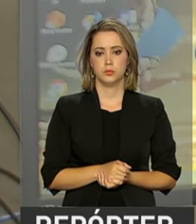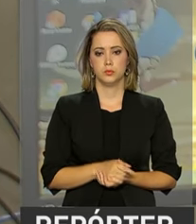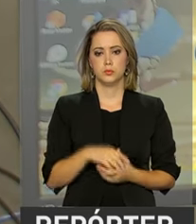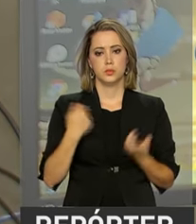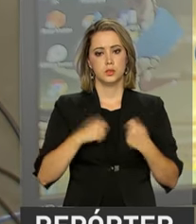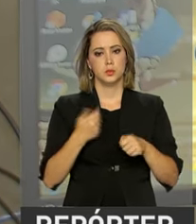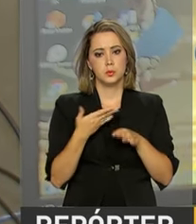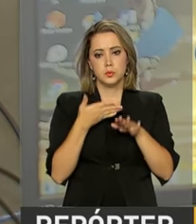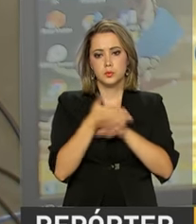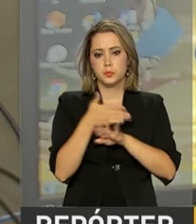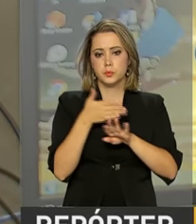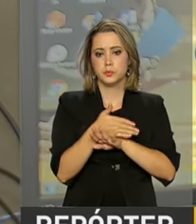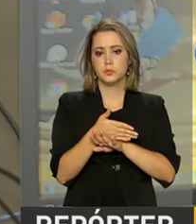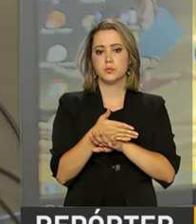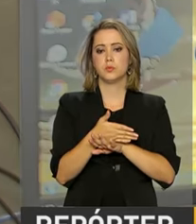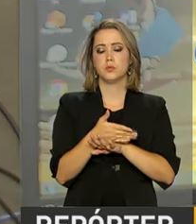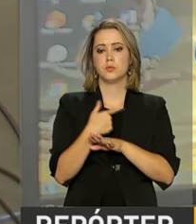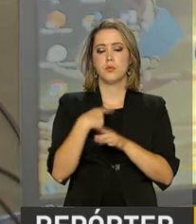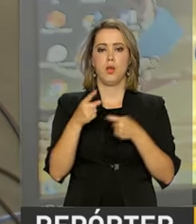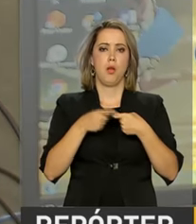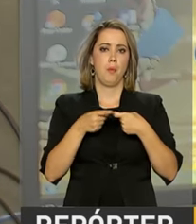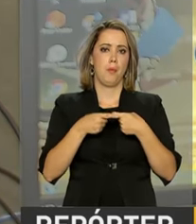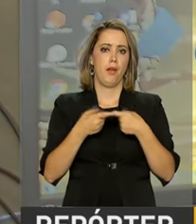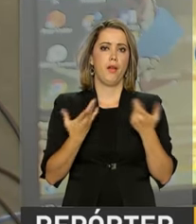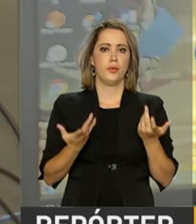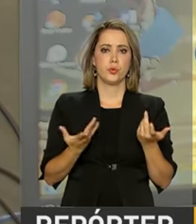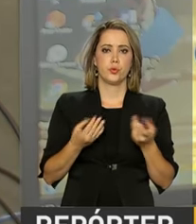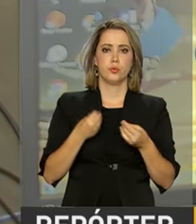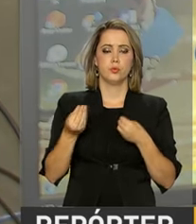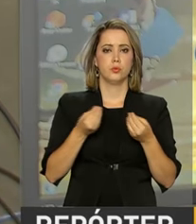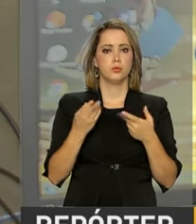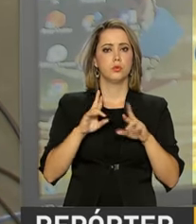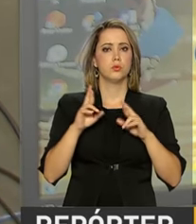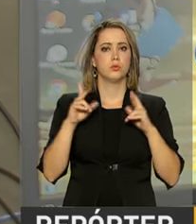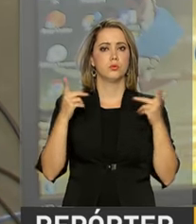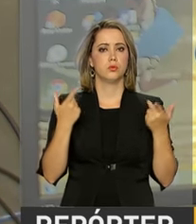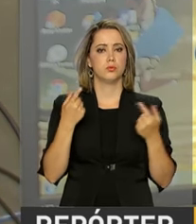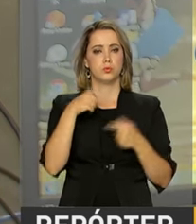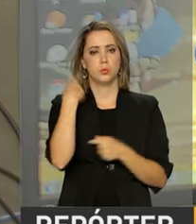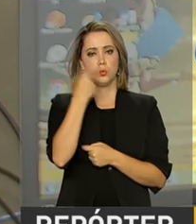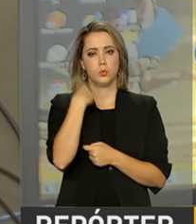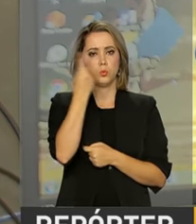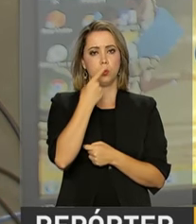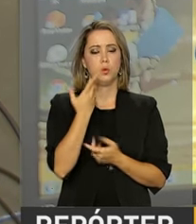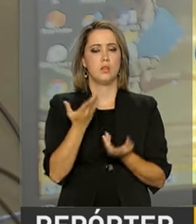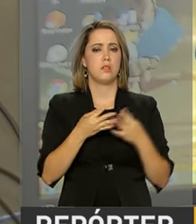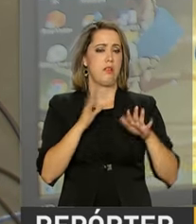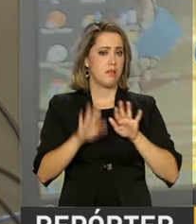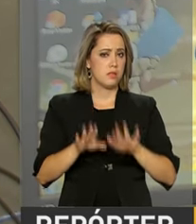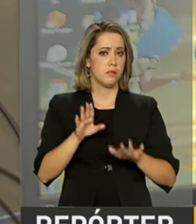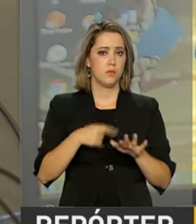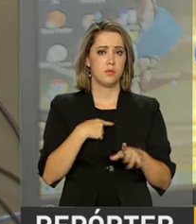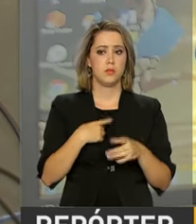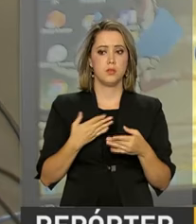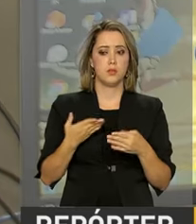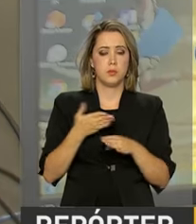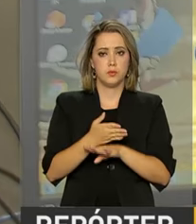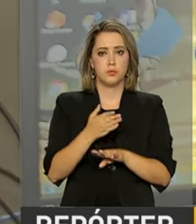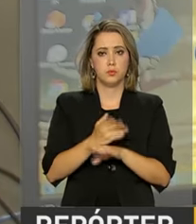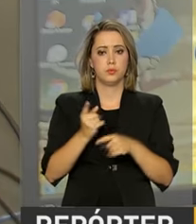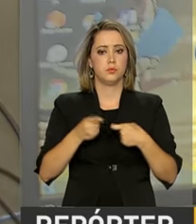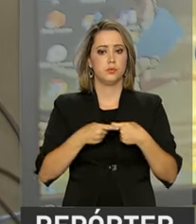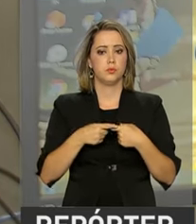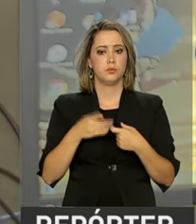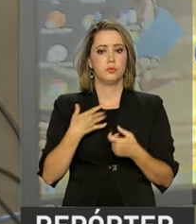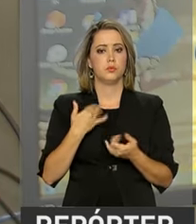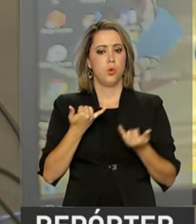médico, né? Às vezes, na hora, você precisa de uma flexibilidade maior de tempo na consulta, então fazer um exame, então